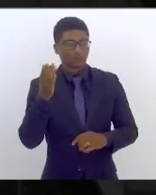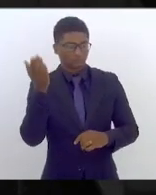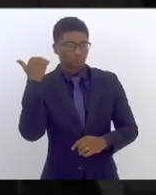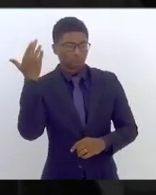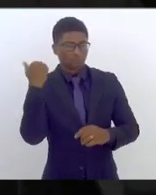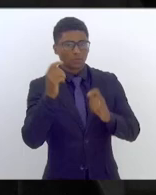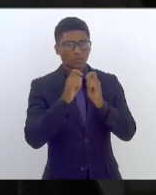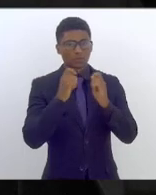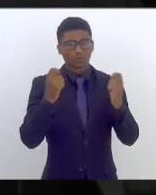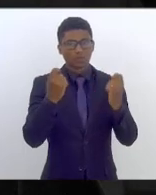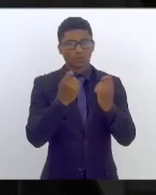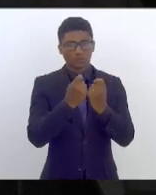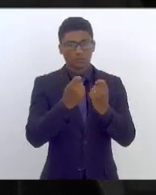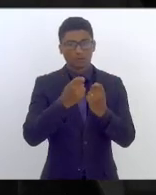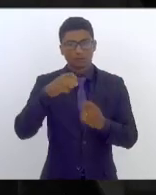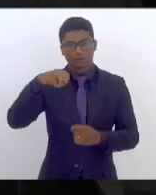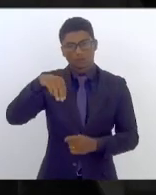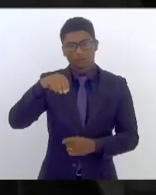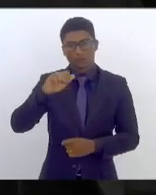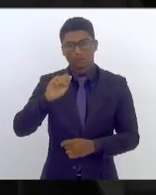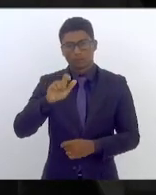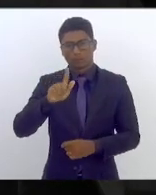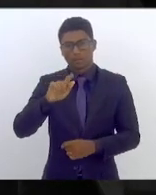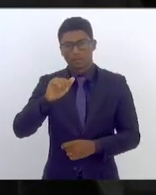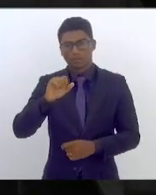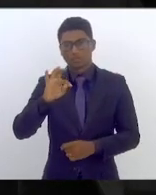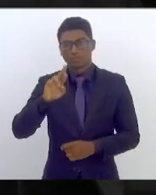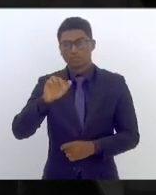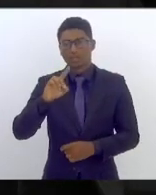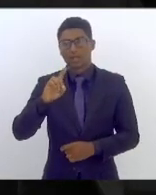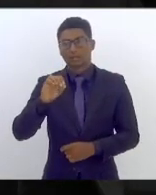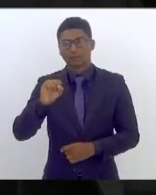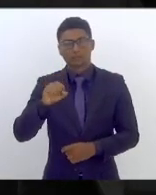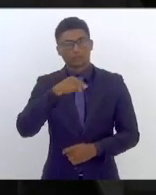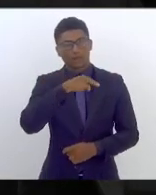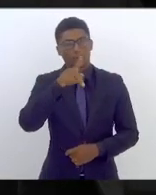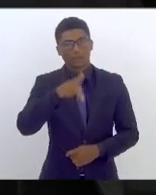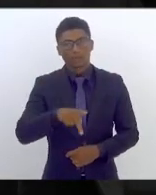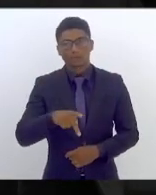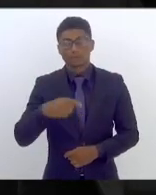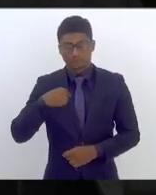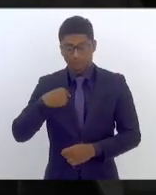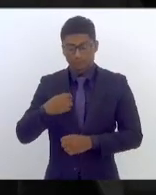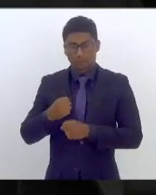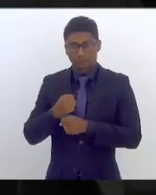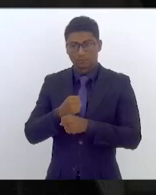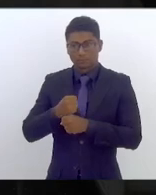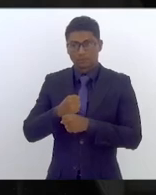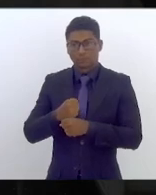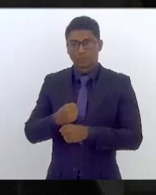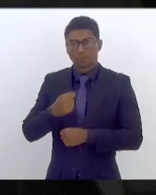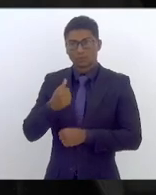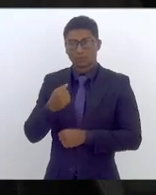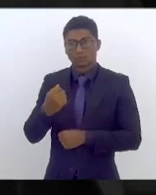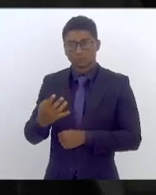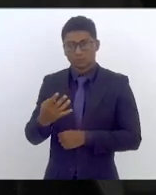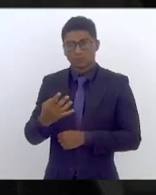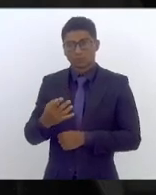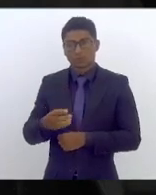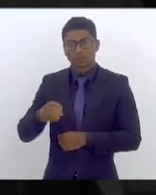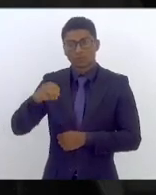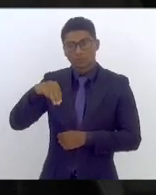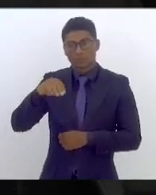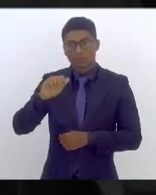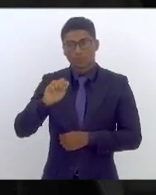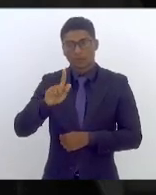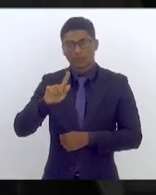Janeiro e há 14 anos eu exerço a maestrutura sentada mas confesso